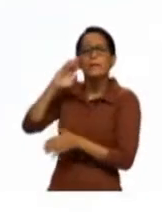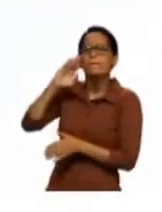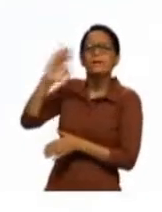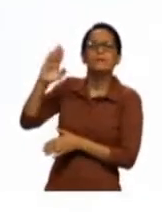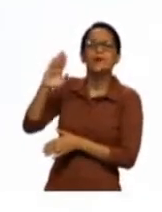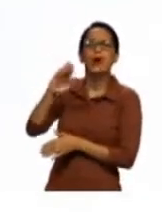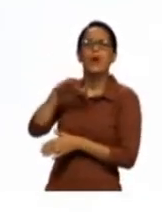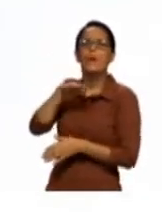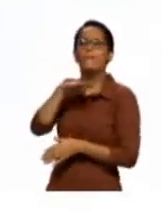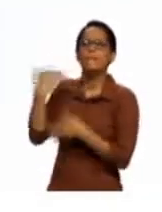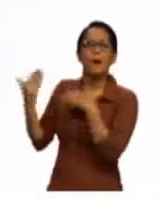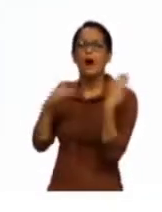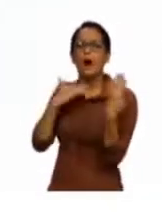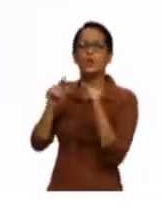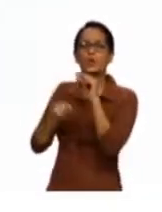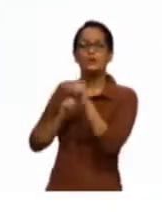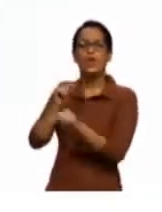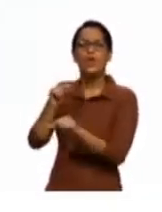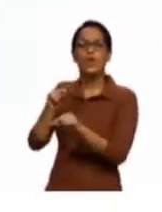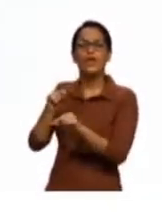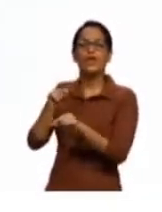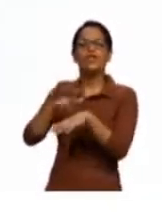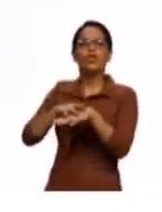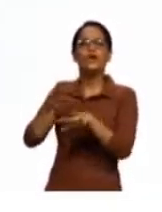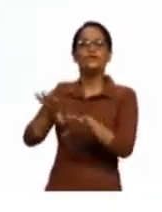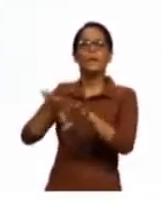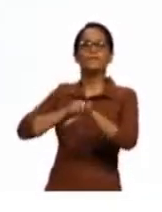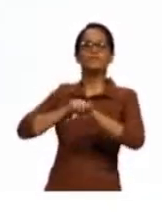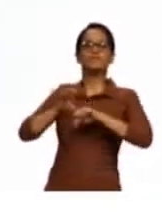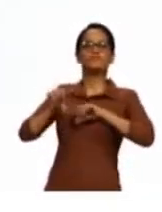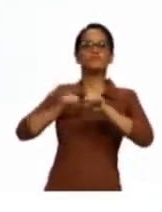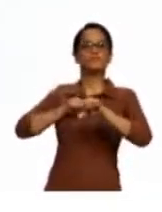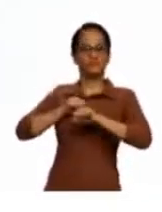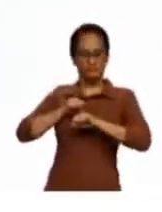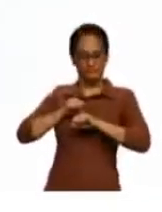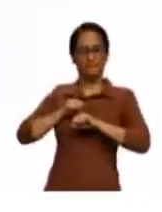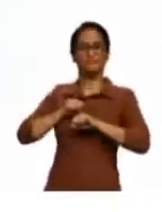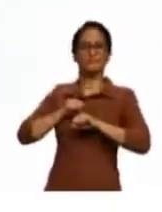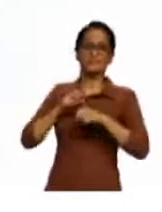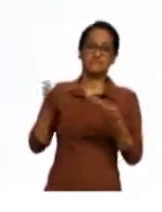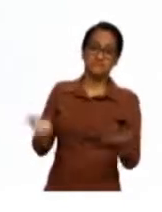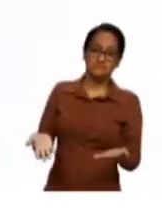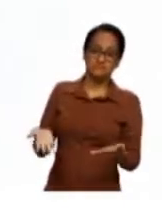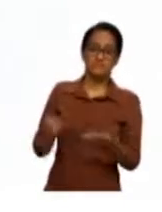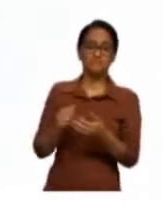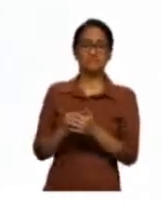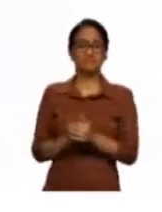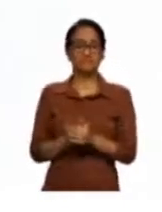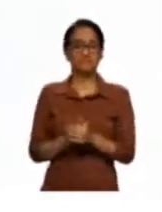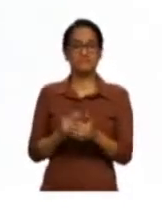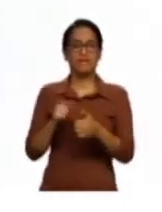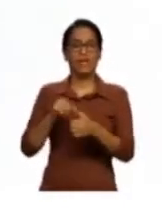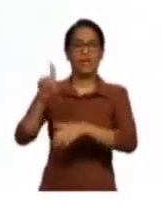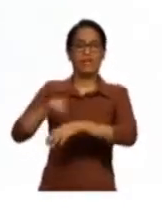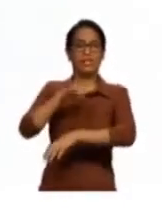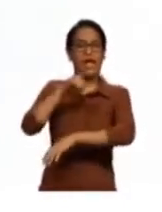o quê? As doenças infecciosas, que aí a gente vê como